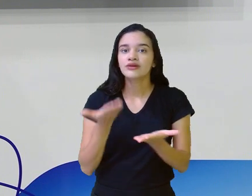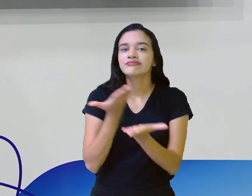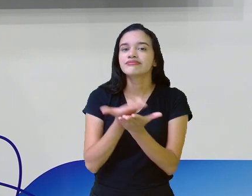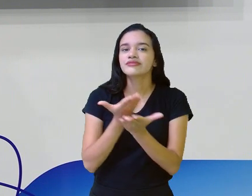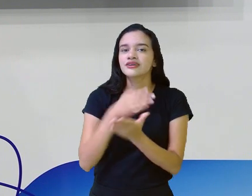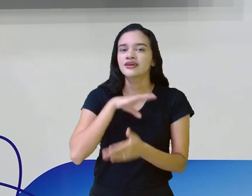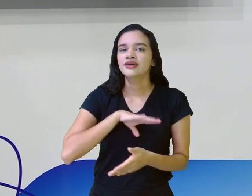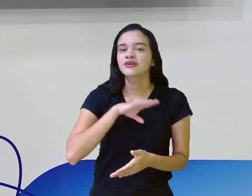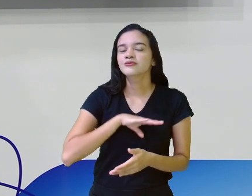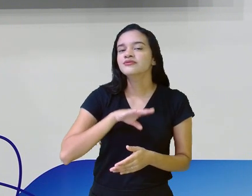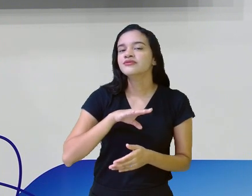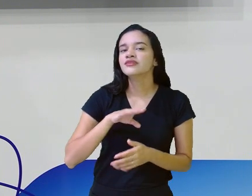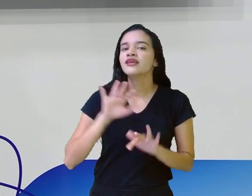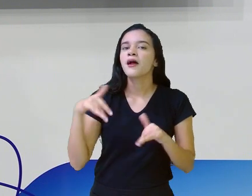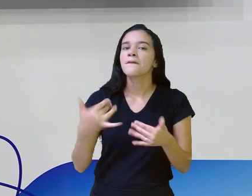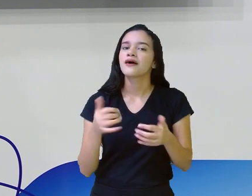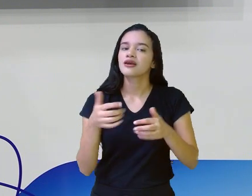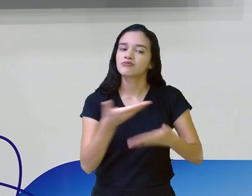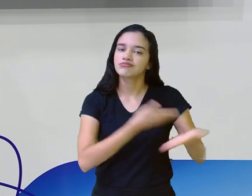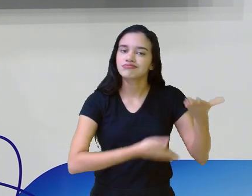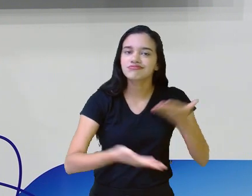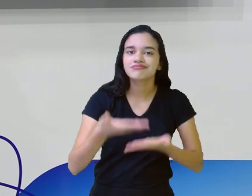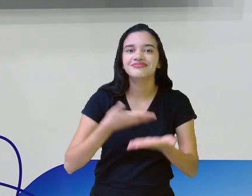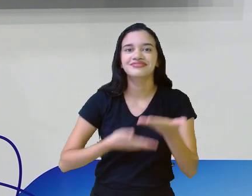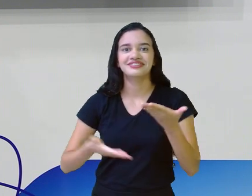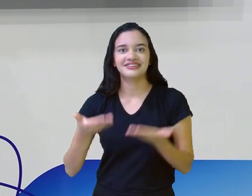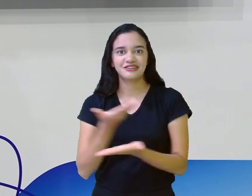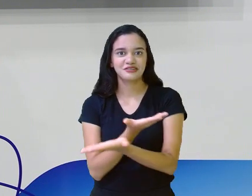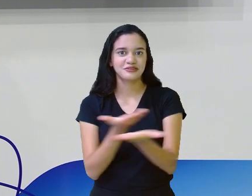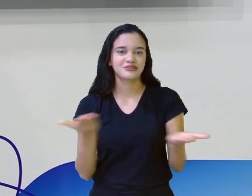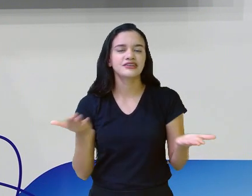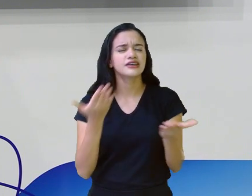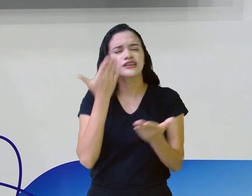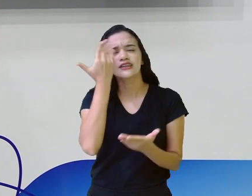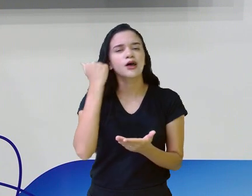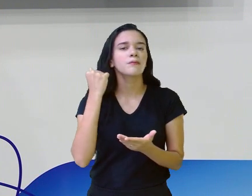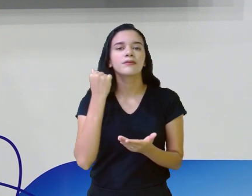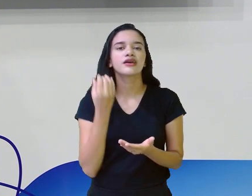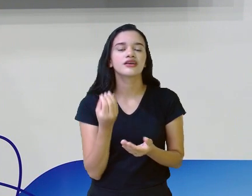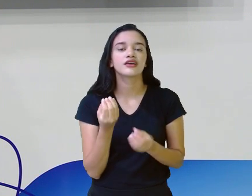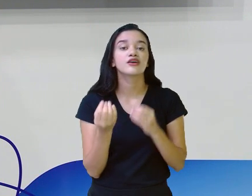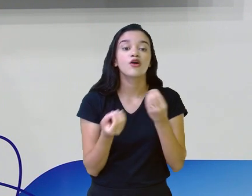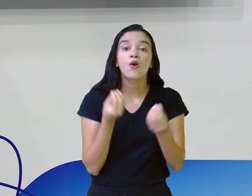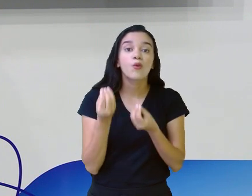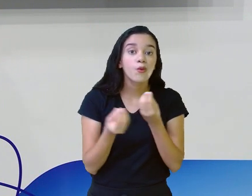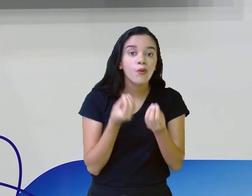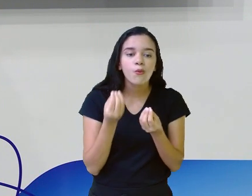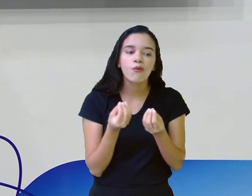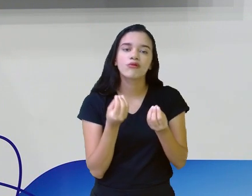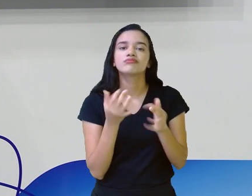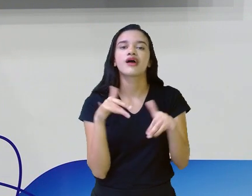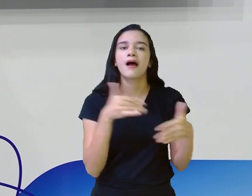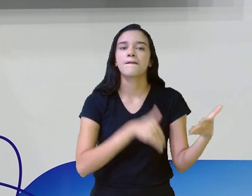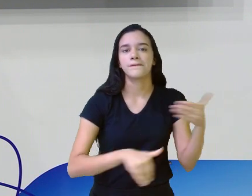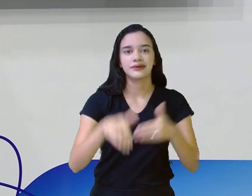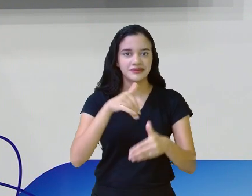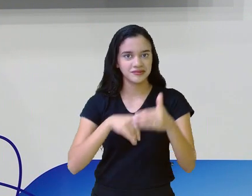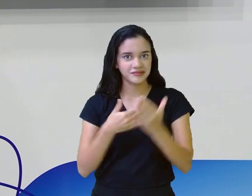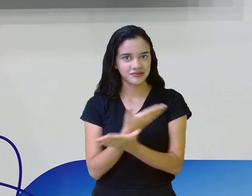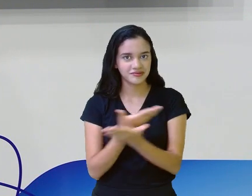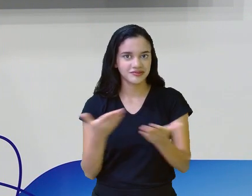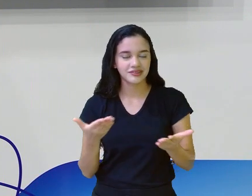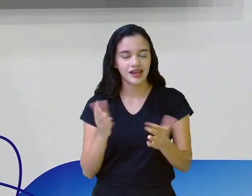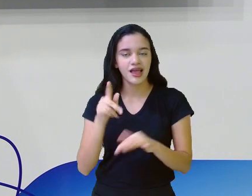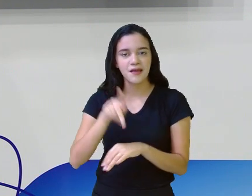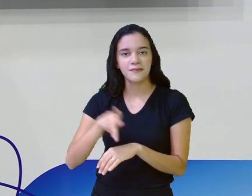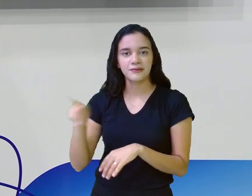língua portuguesa, para fazer essa interação aí, saber como é, vai me dizer como é que está aí a participação de vocês,